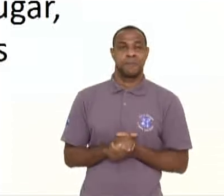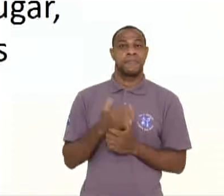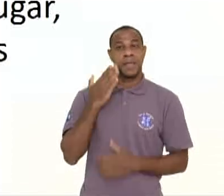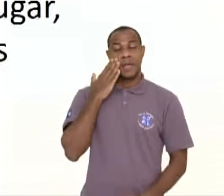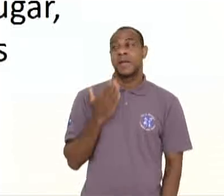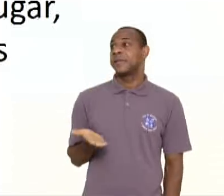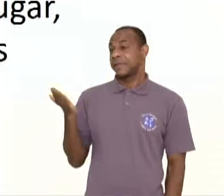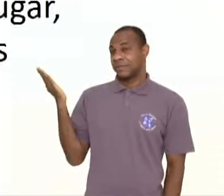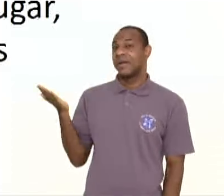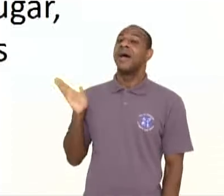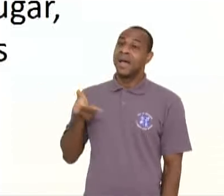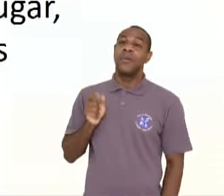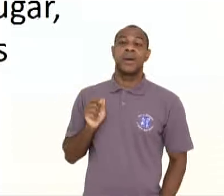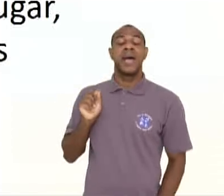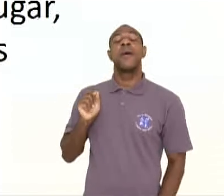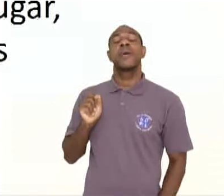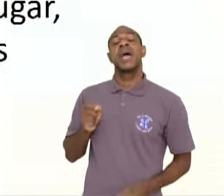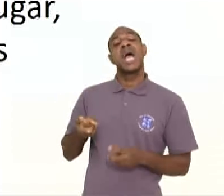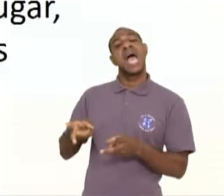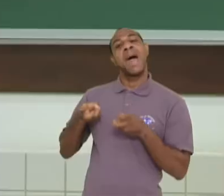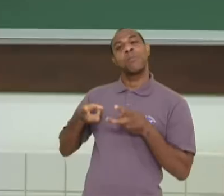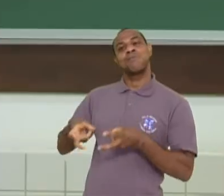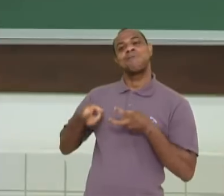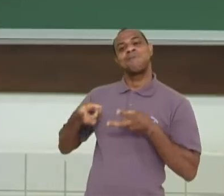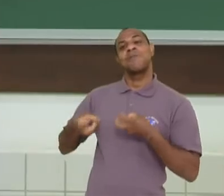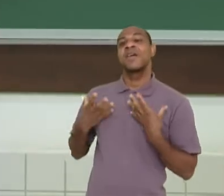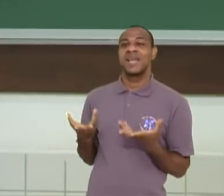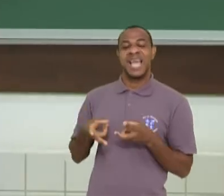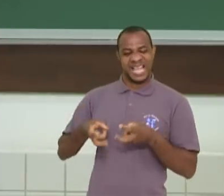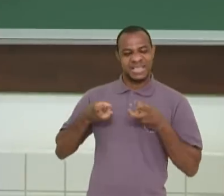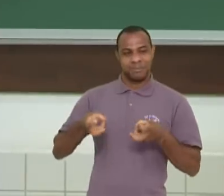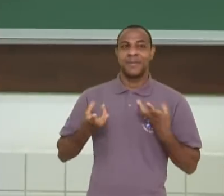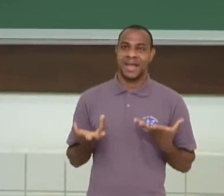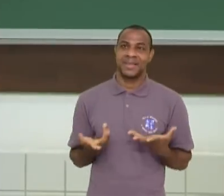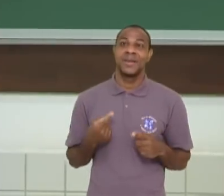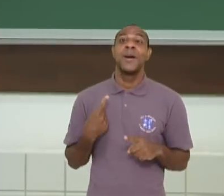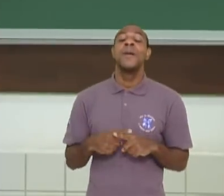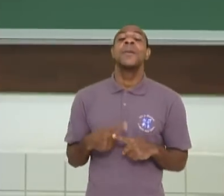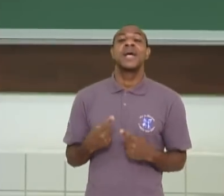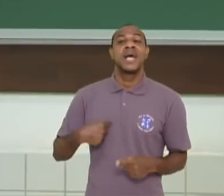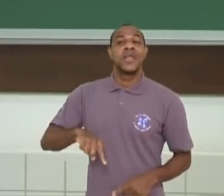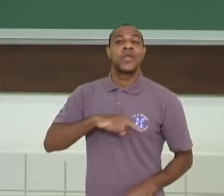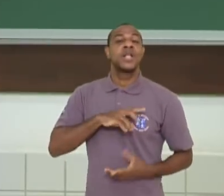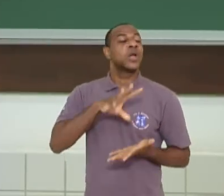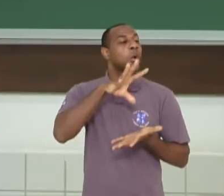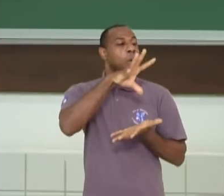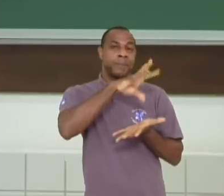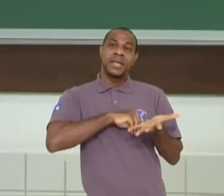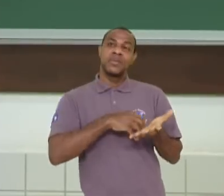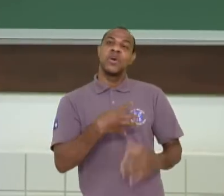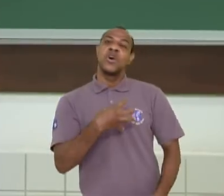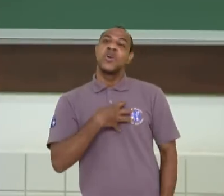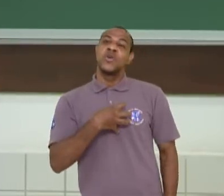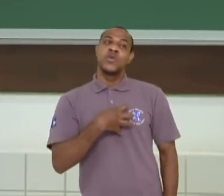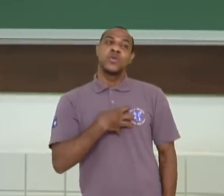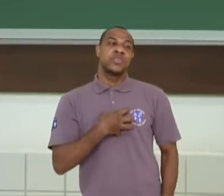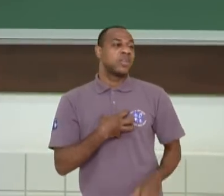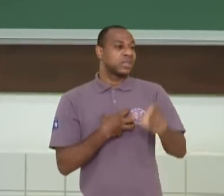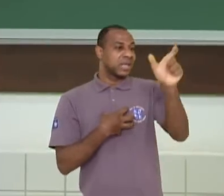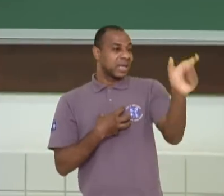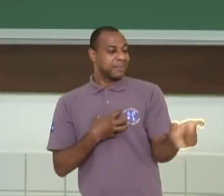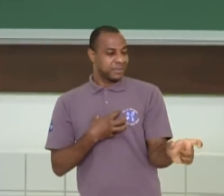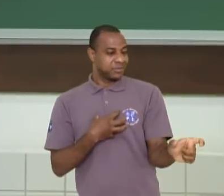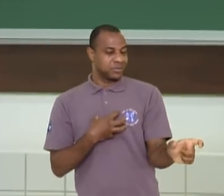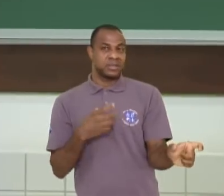acaba sendo explorado e, como sabe que nós nos espelhamos em alguém, a maneira que aquele alguém se comporta,